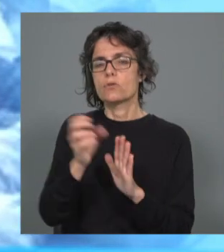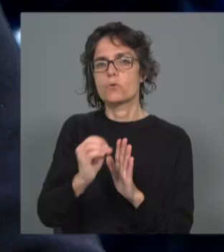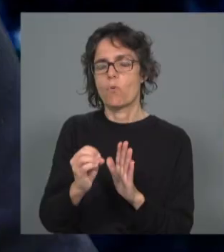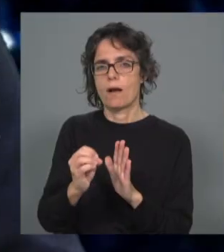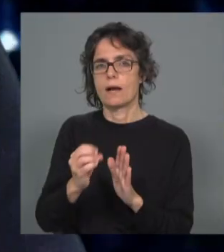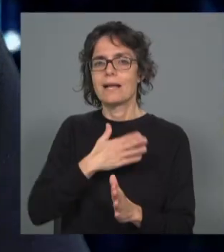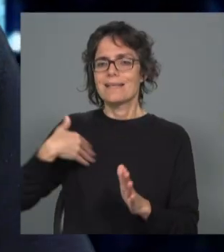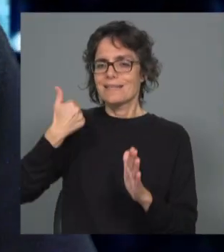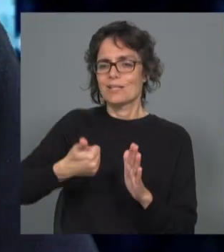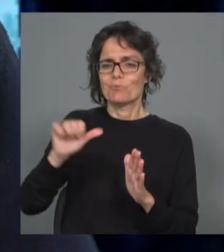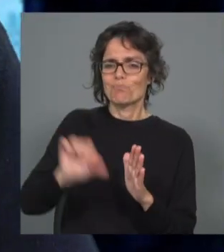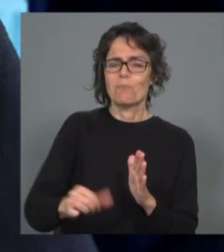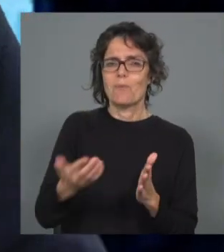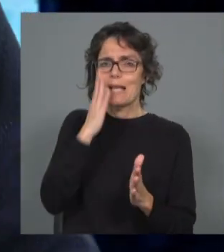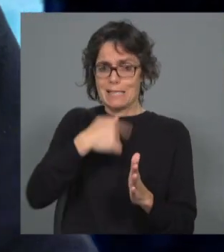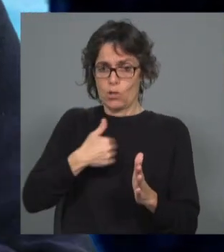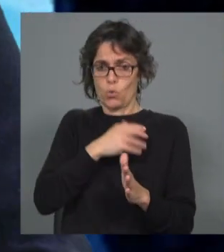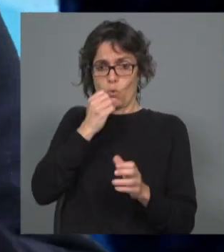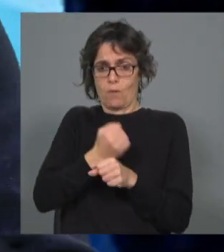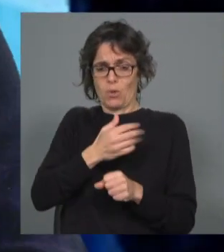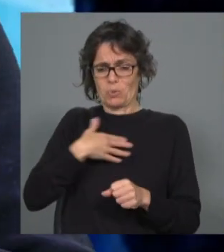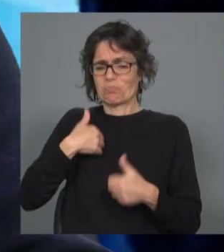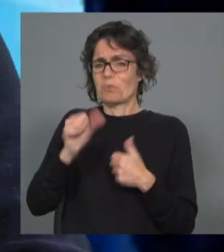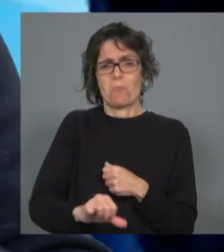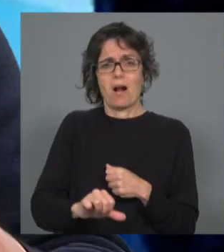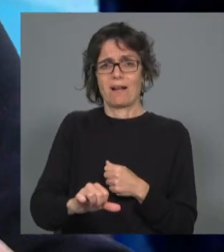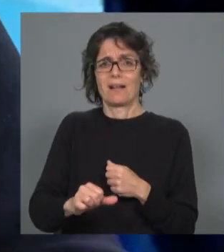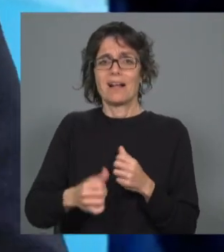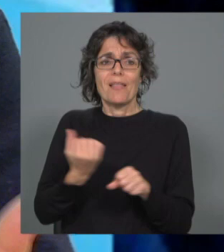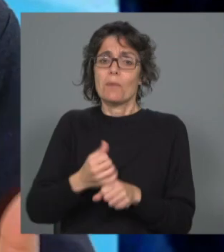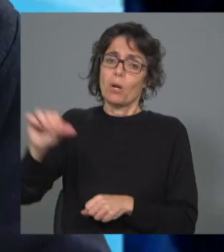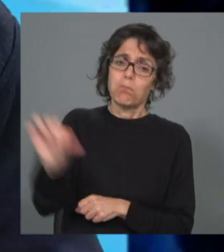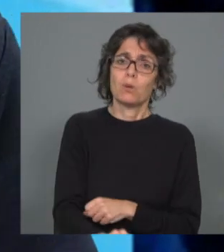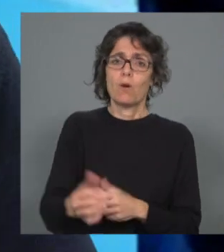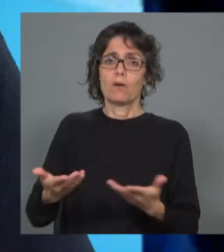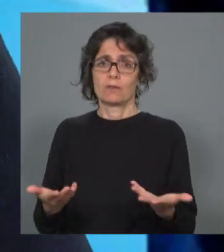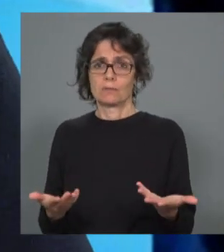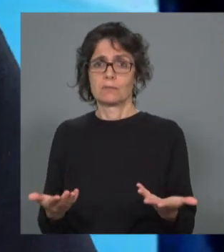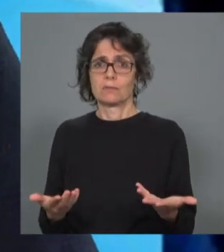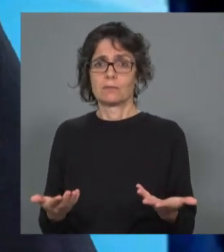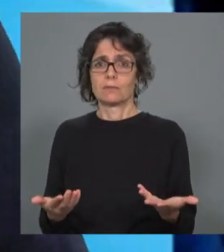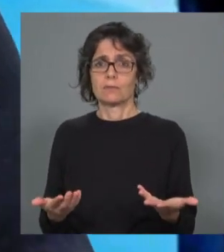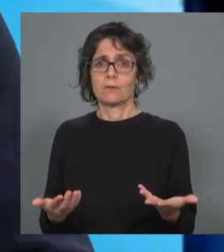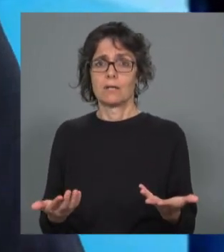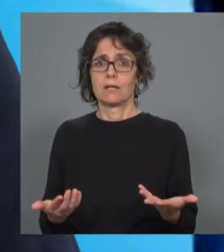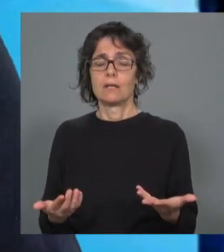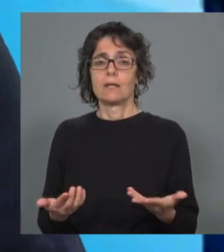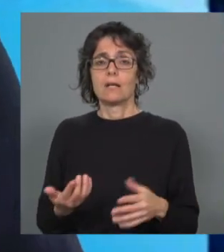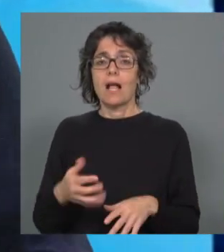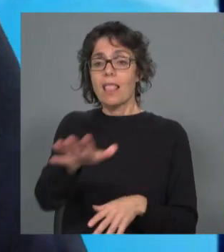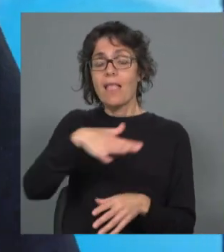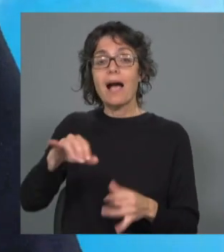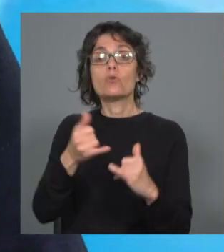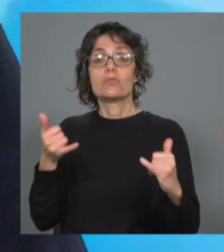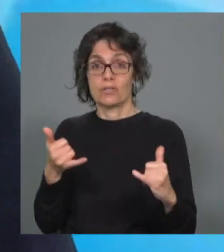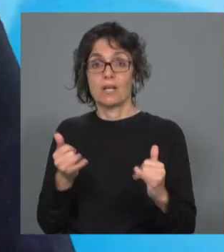bem a trabalhar. E, portanto, havendo empresas que já pensam nesses pormenores e têm condições para isso, na área do digital,